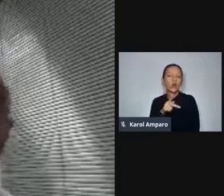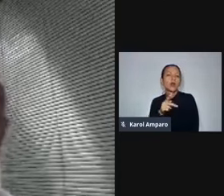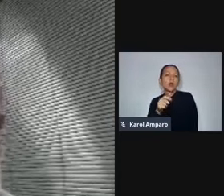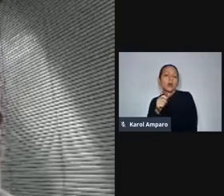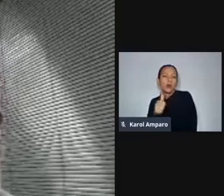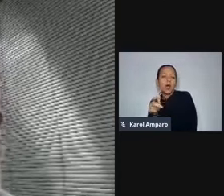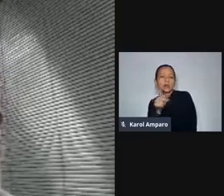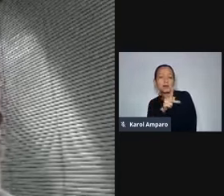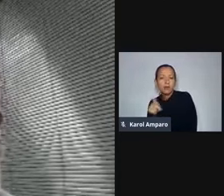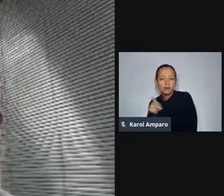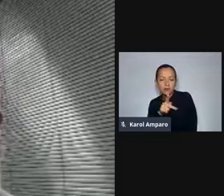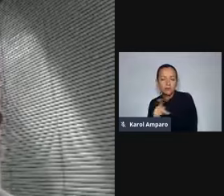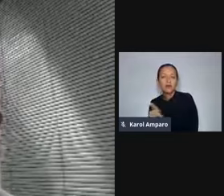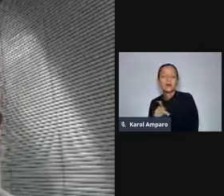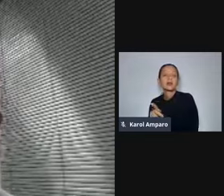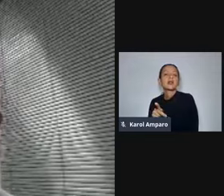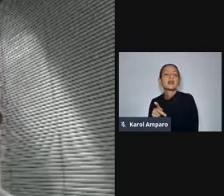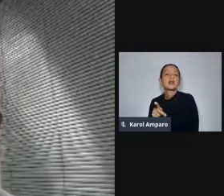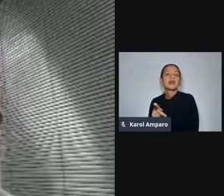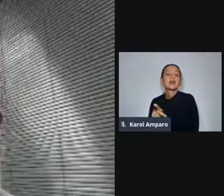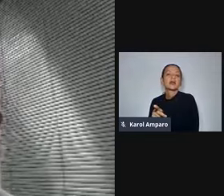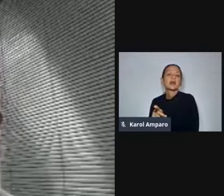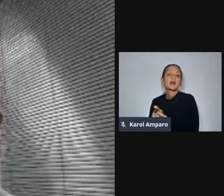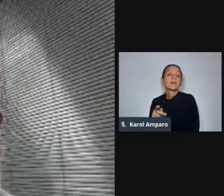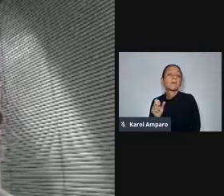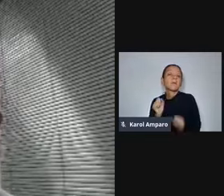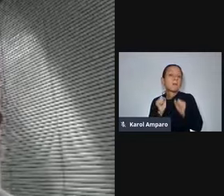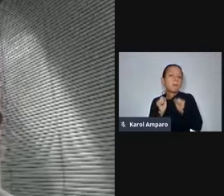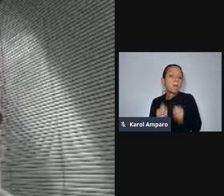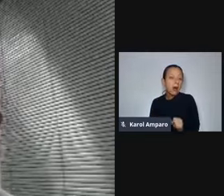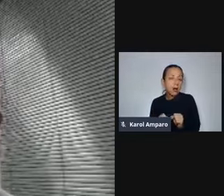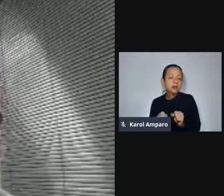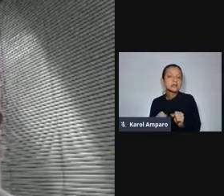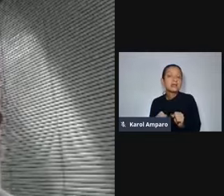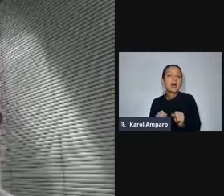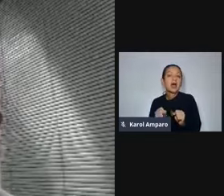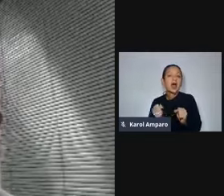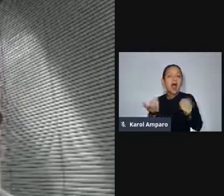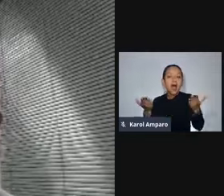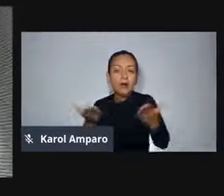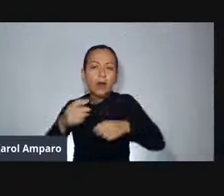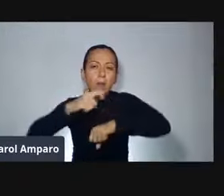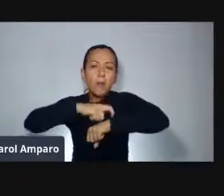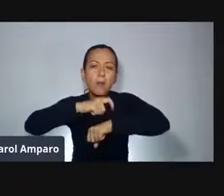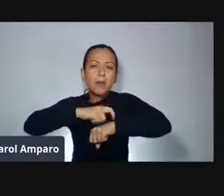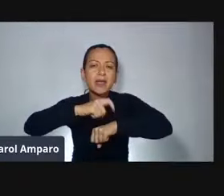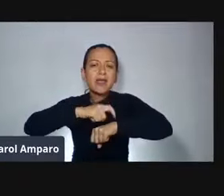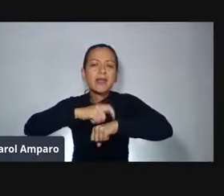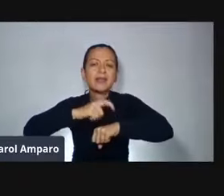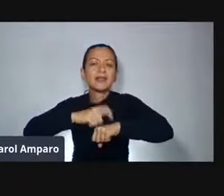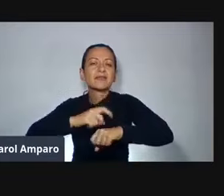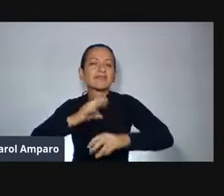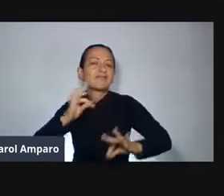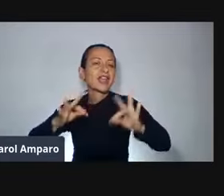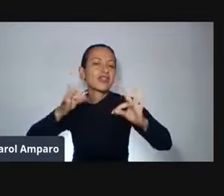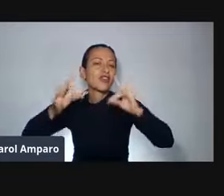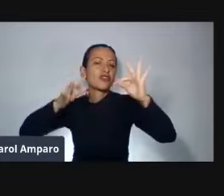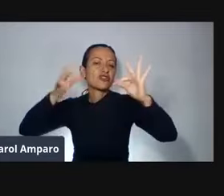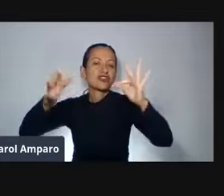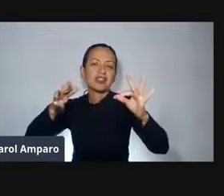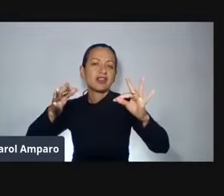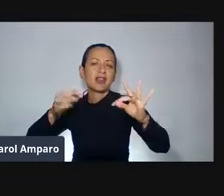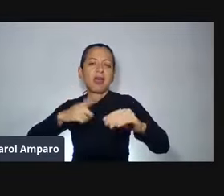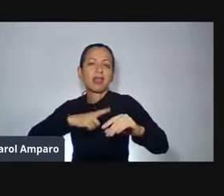que nós possamos, sim, principalmente nesse mundo moderno de hoje, que a live, a televisão, a